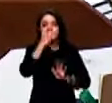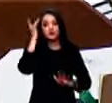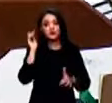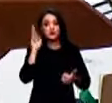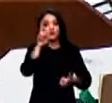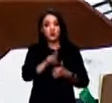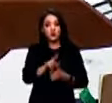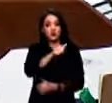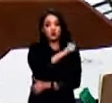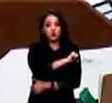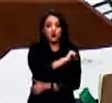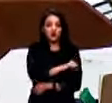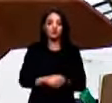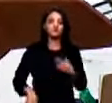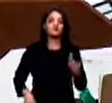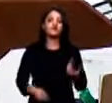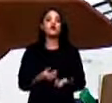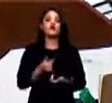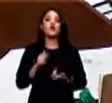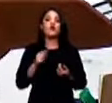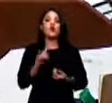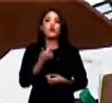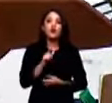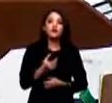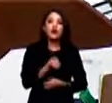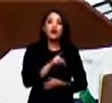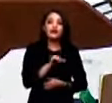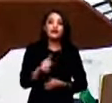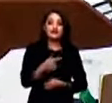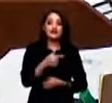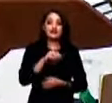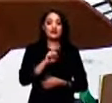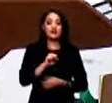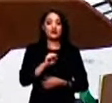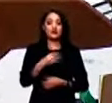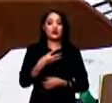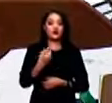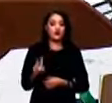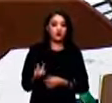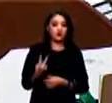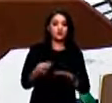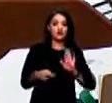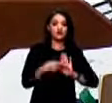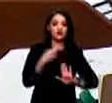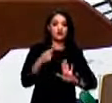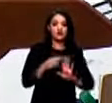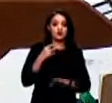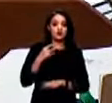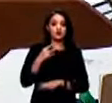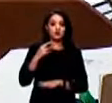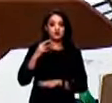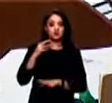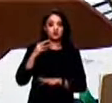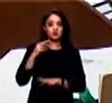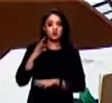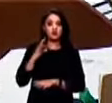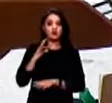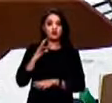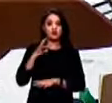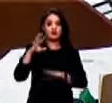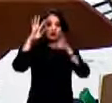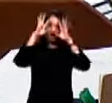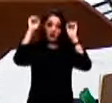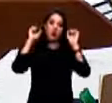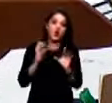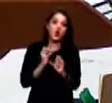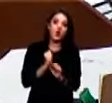do Rio de Janeiro. ADI 4872, resolução 28/2011 do Tribunal de Contas do Estado do